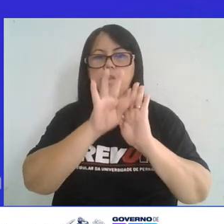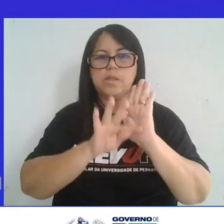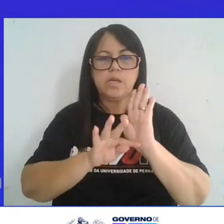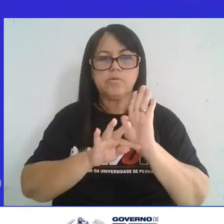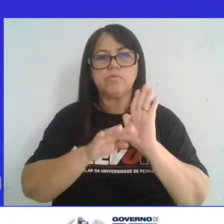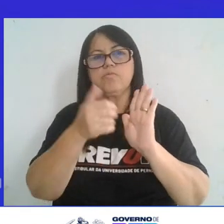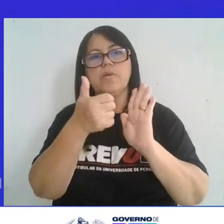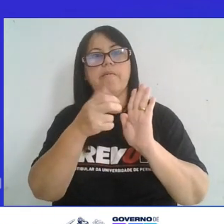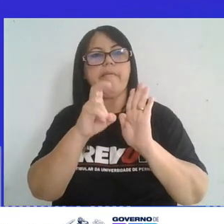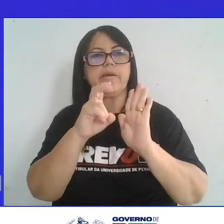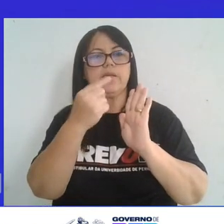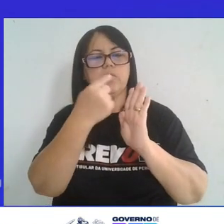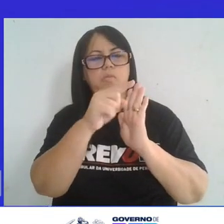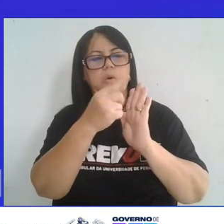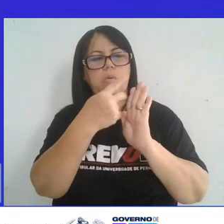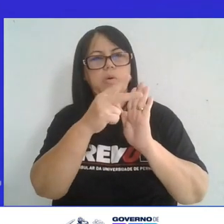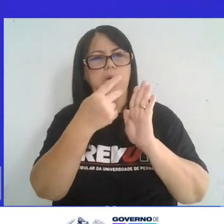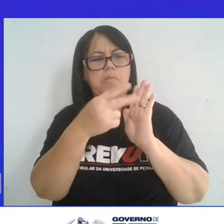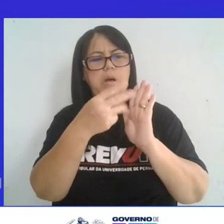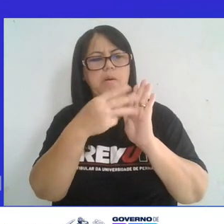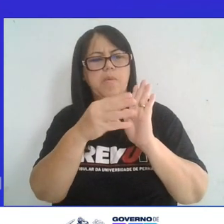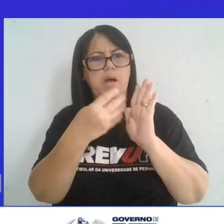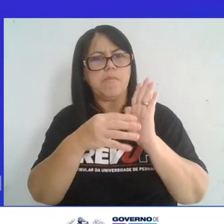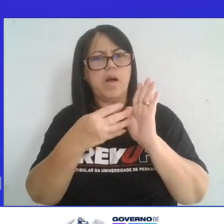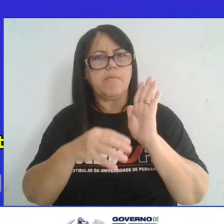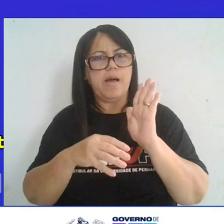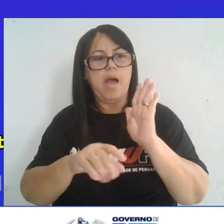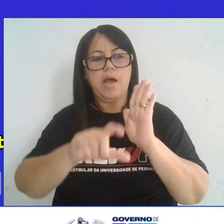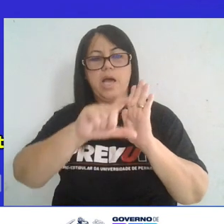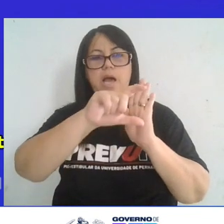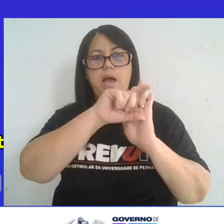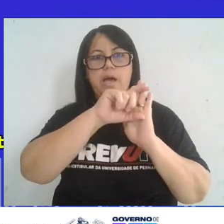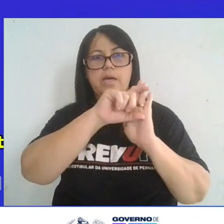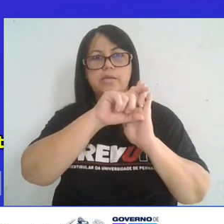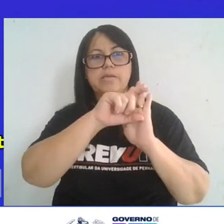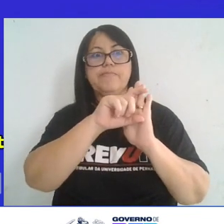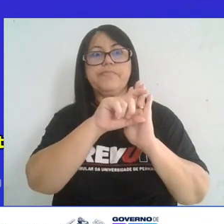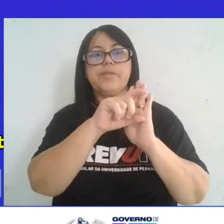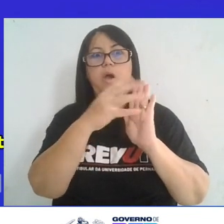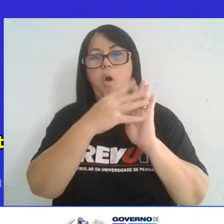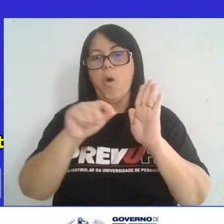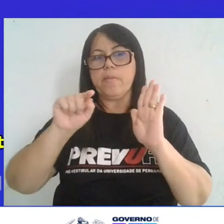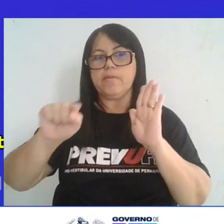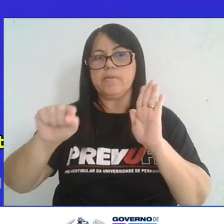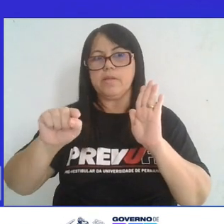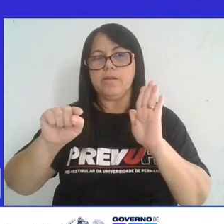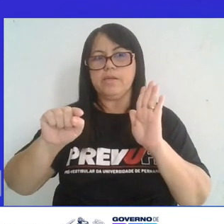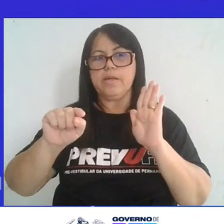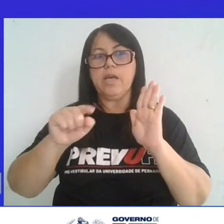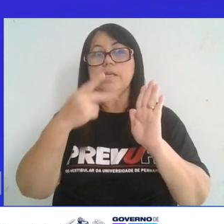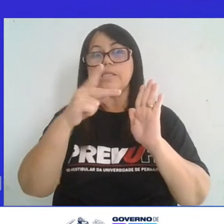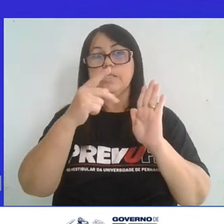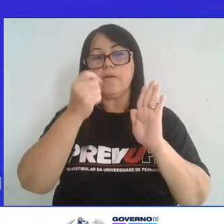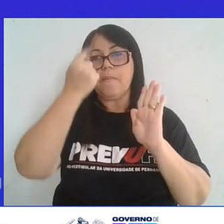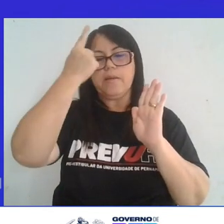linhas, e dessas 15 linhas, vamos dizer que 8 são cópias, ou do texto motivadores, ou do seu caderno de questões. Então,